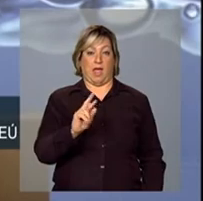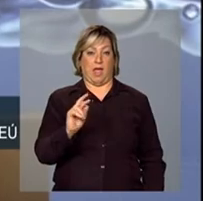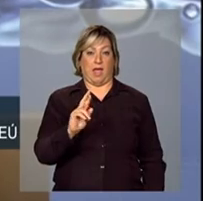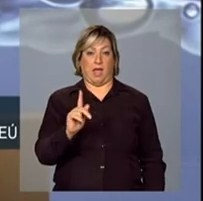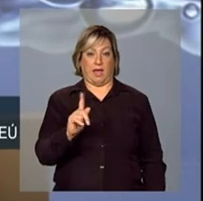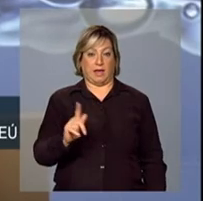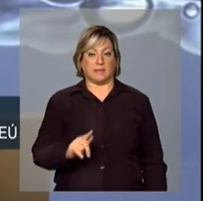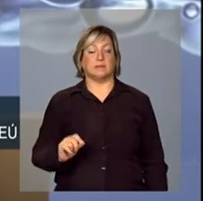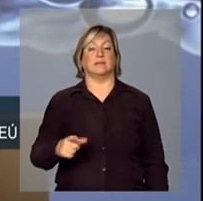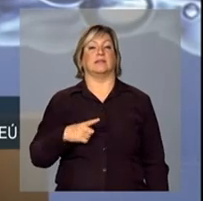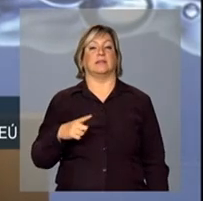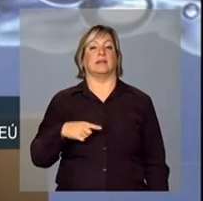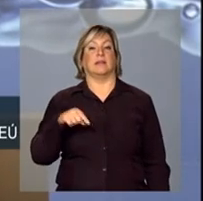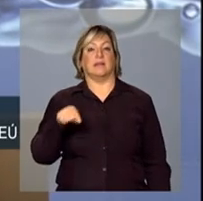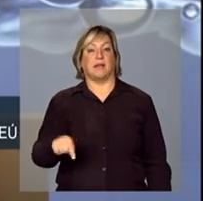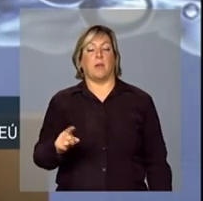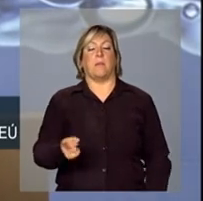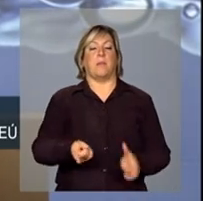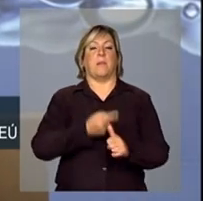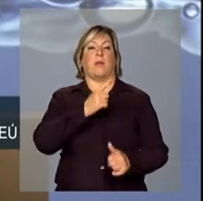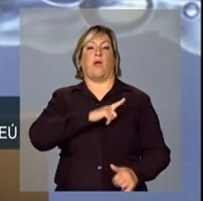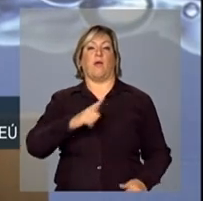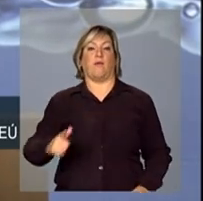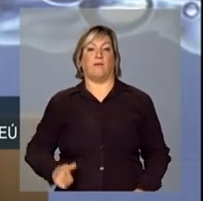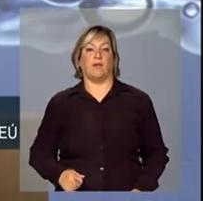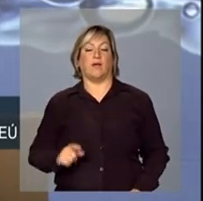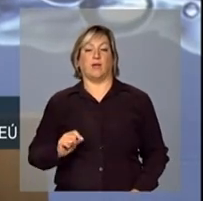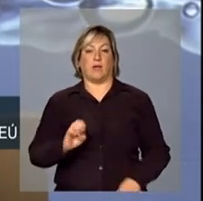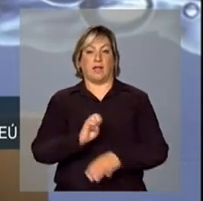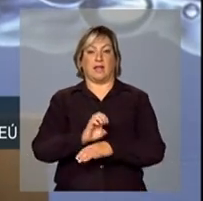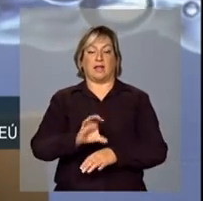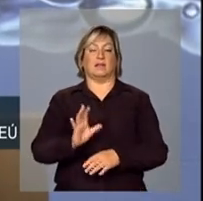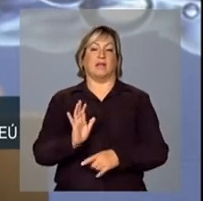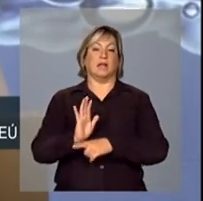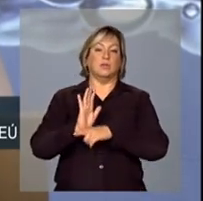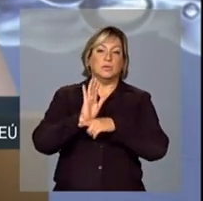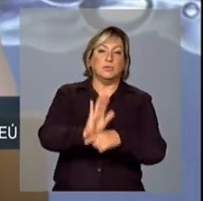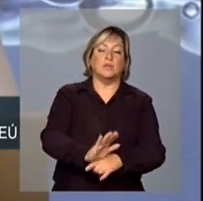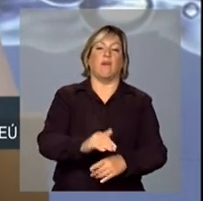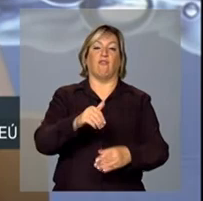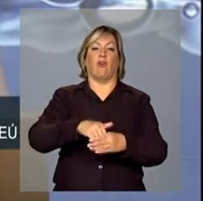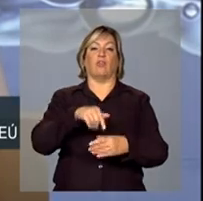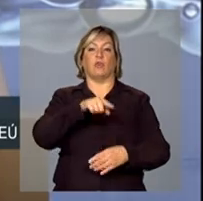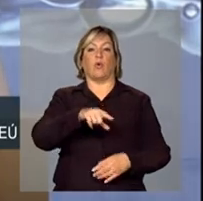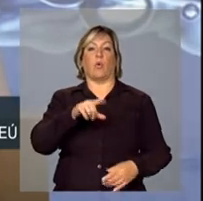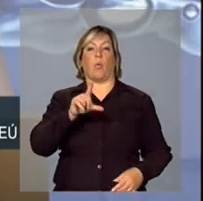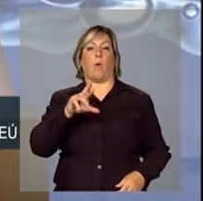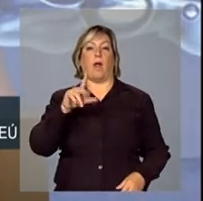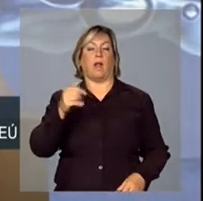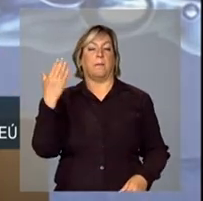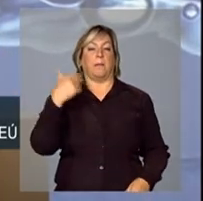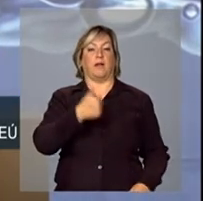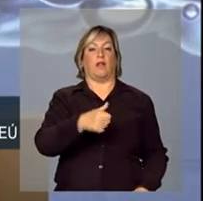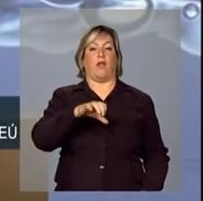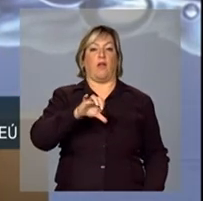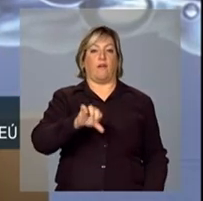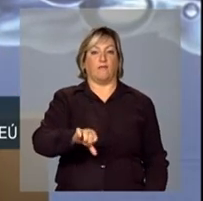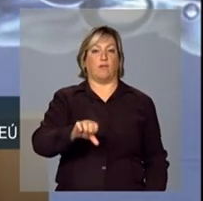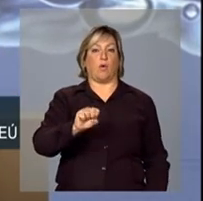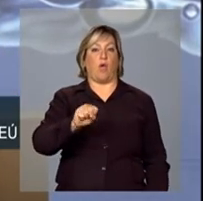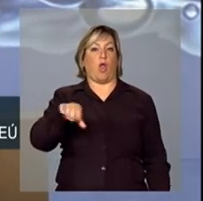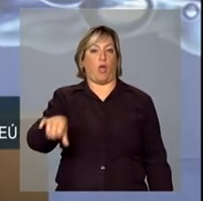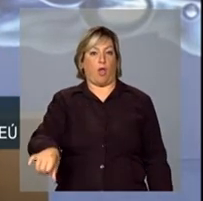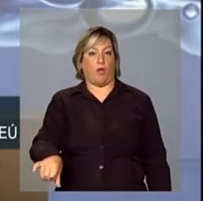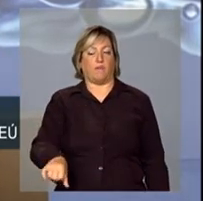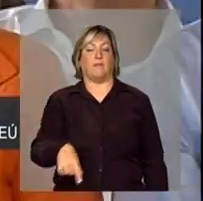o primeiro governador de Estado a apoiar e a votar em Lula em 1989, dizia: presidente,